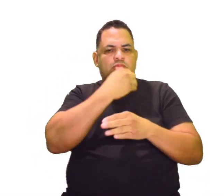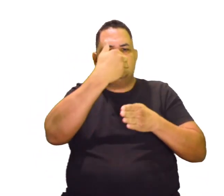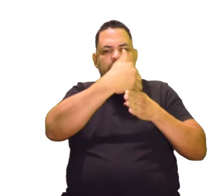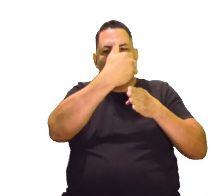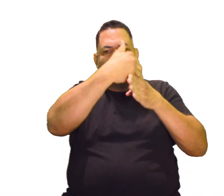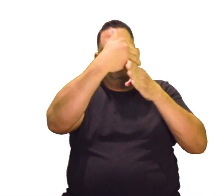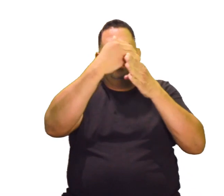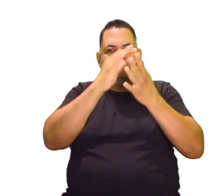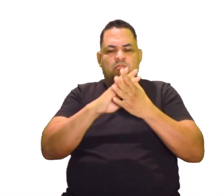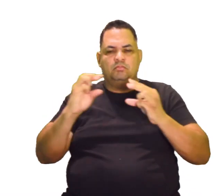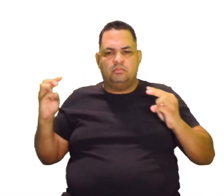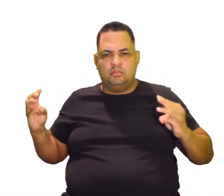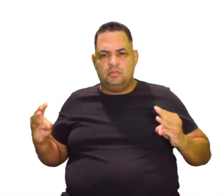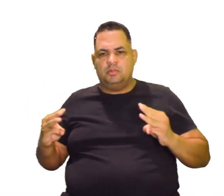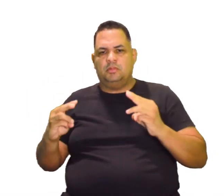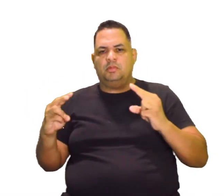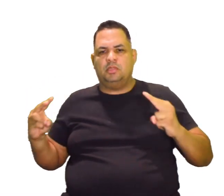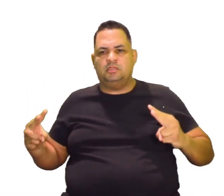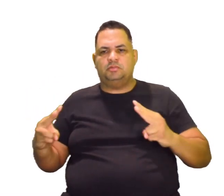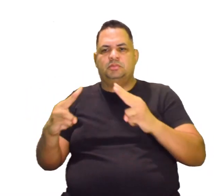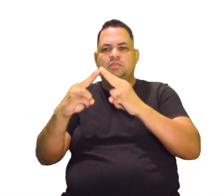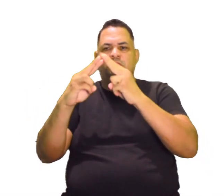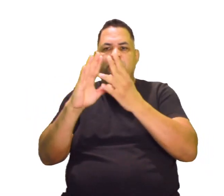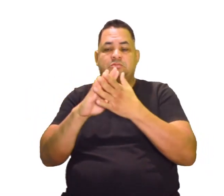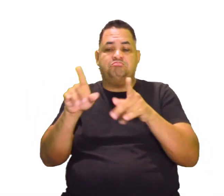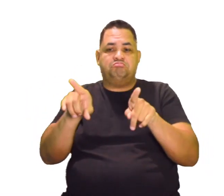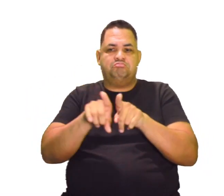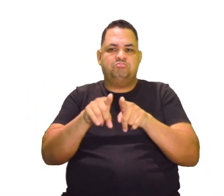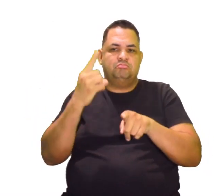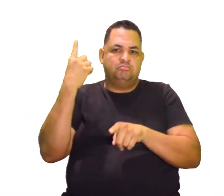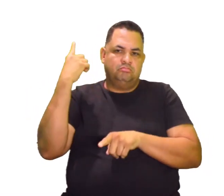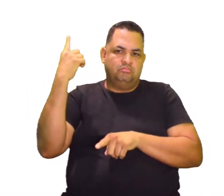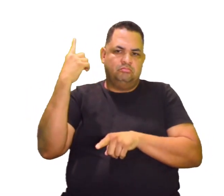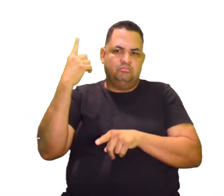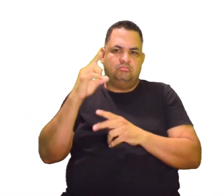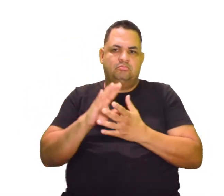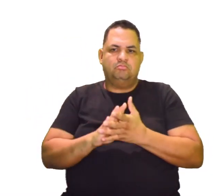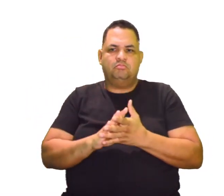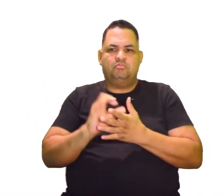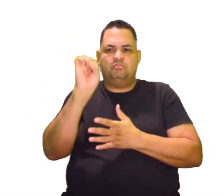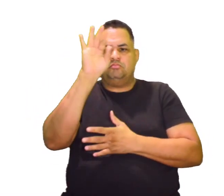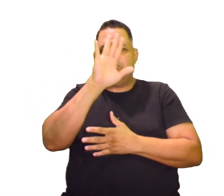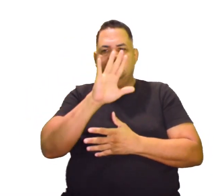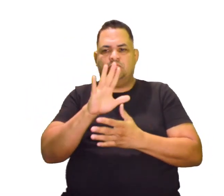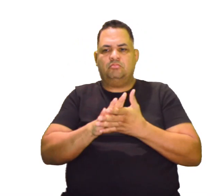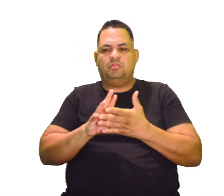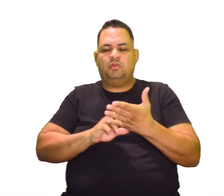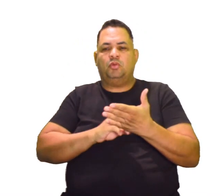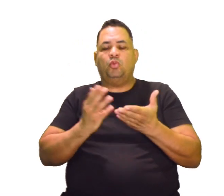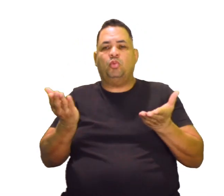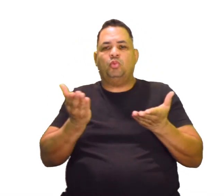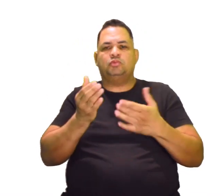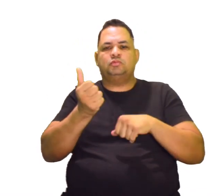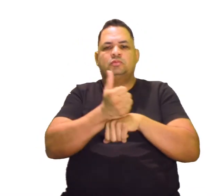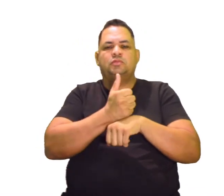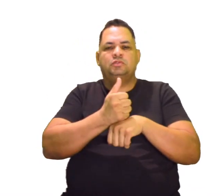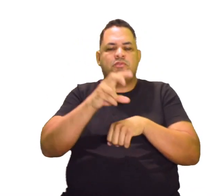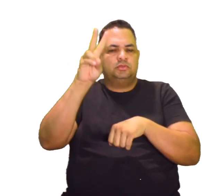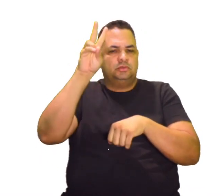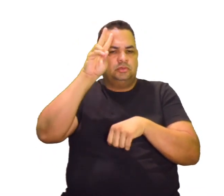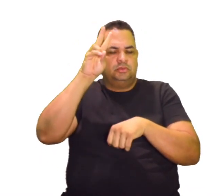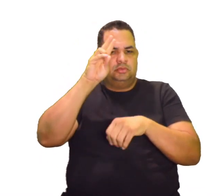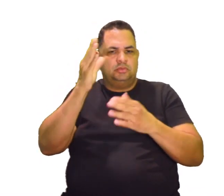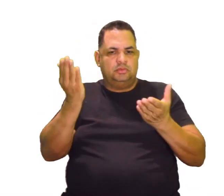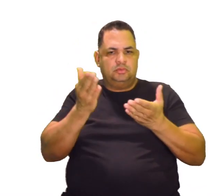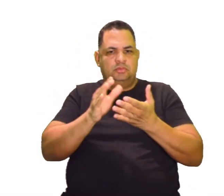as pirâmides como as esfinges. Até hoje, muitos historiadores e